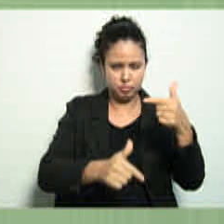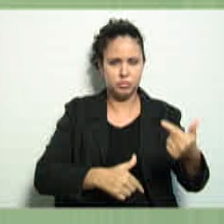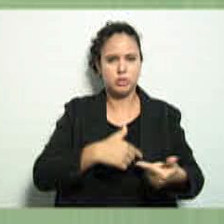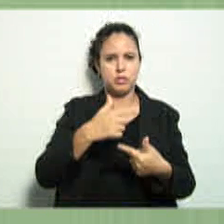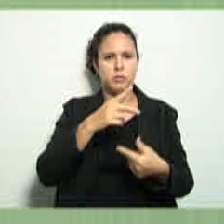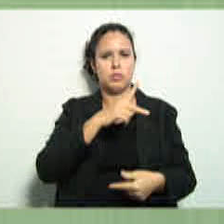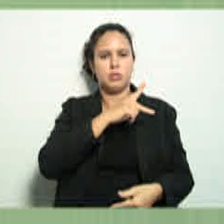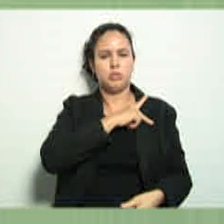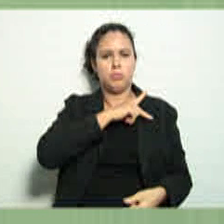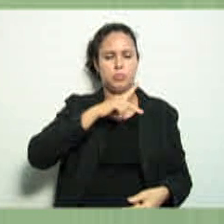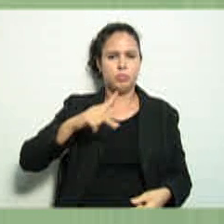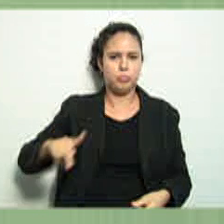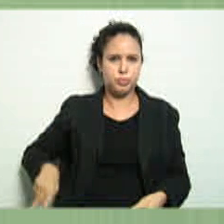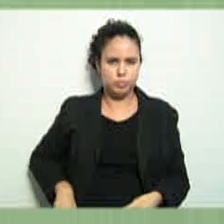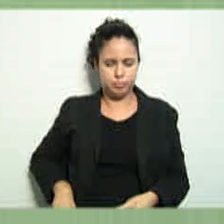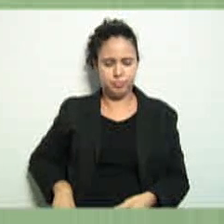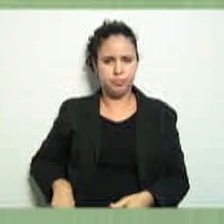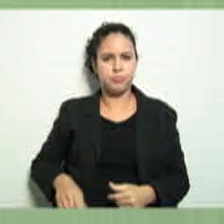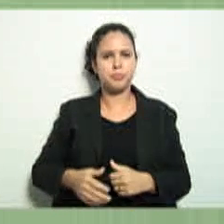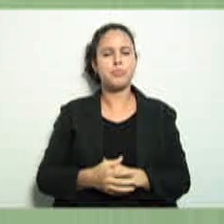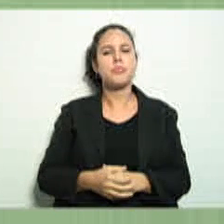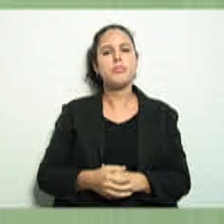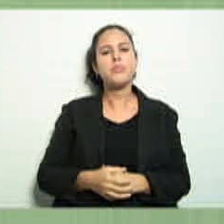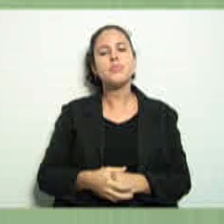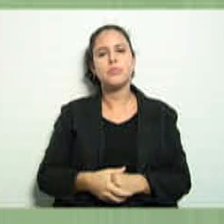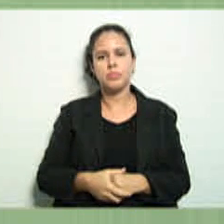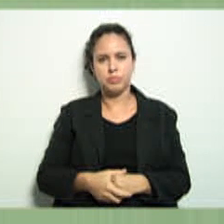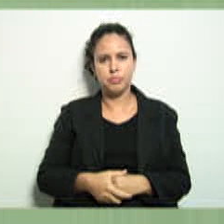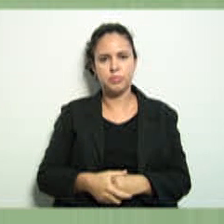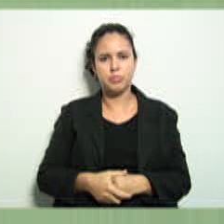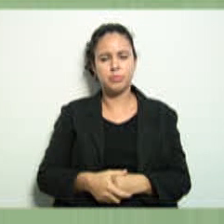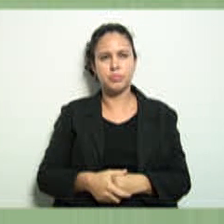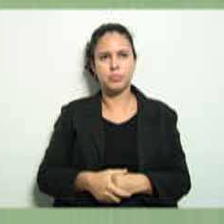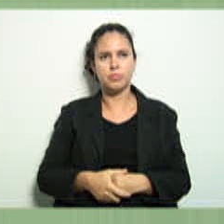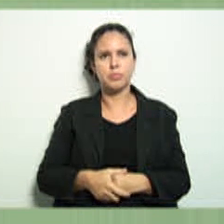tarifas, por meio de tributos.